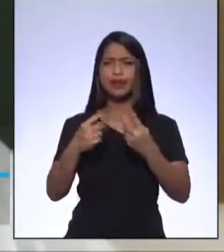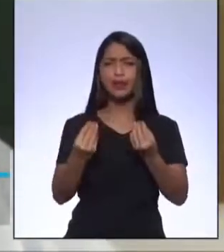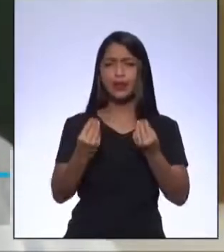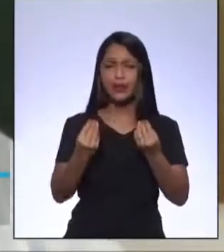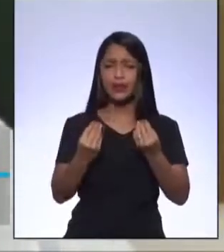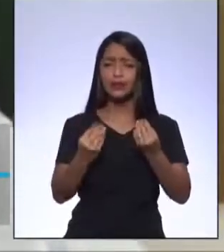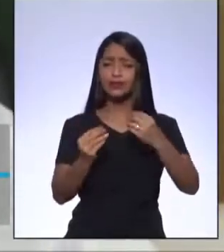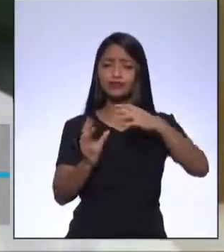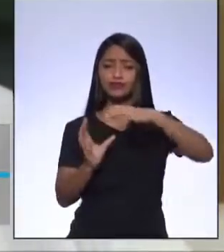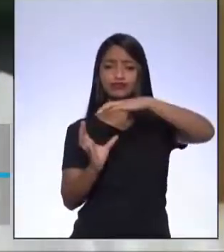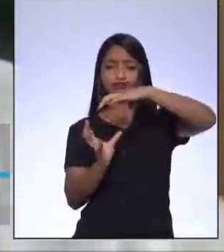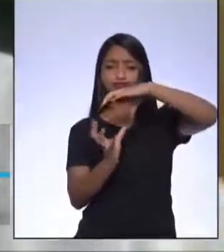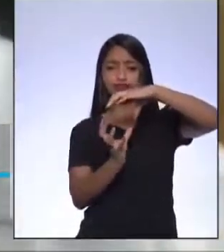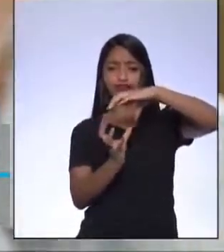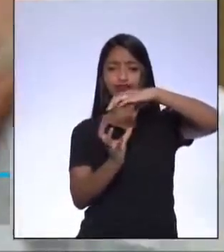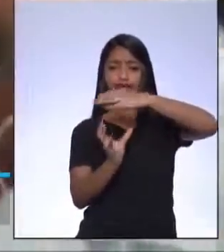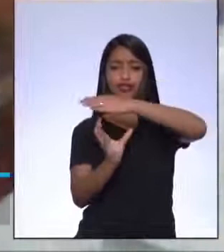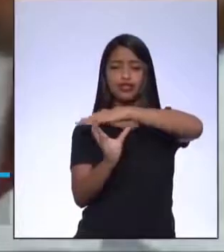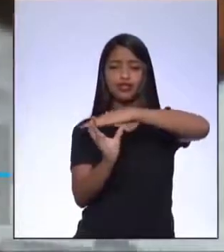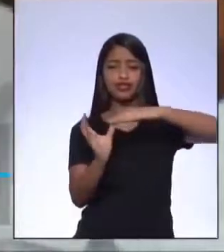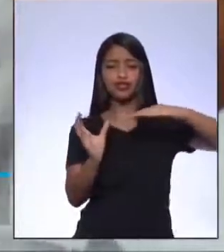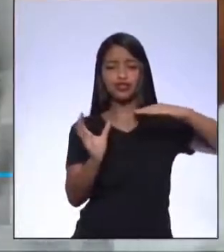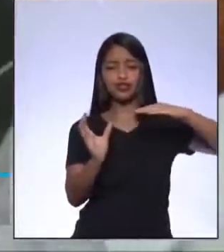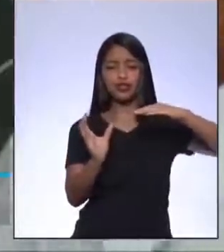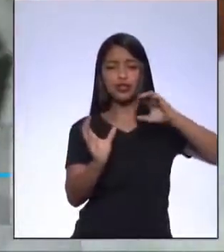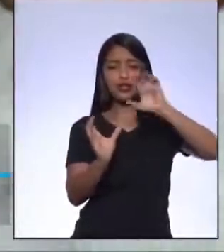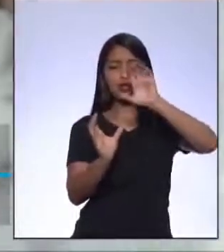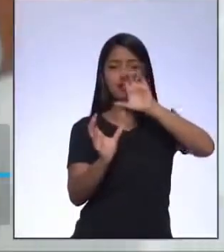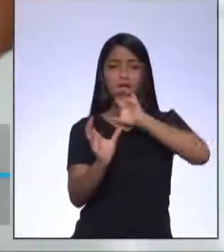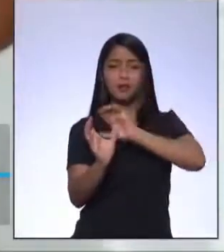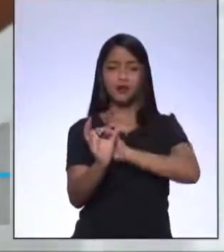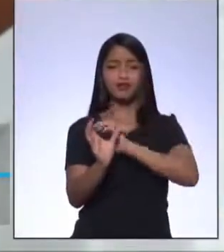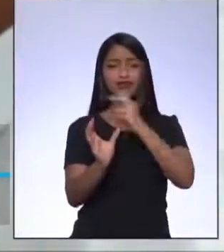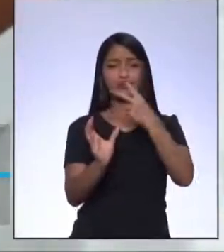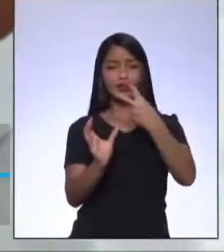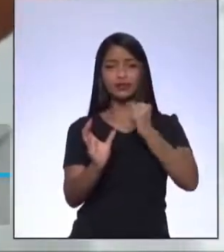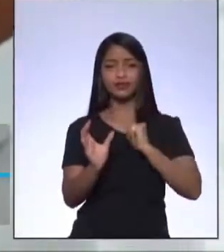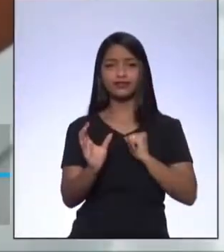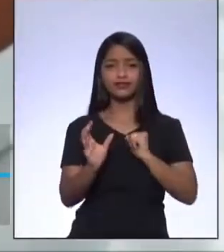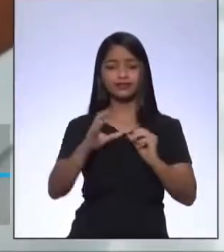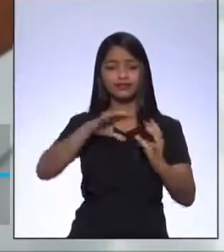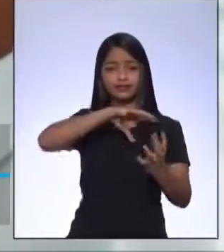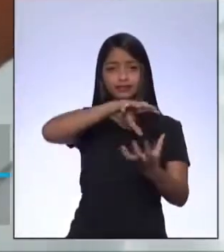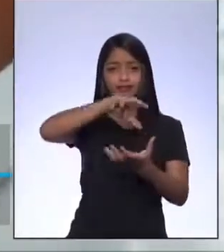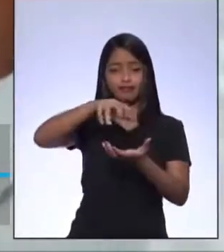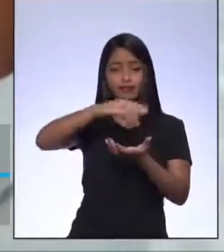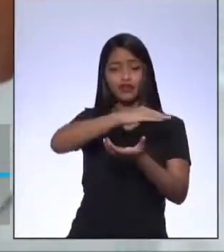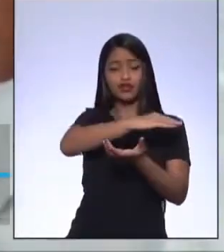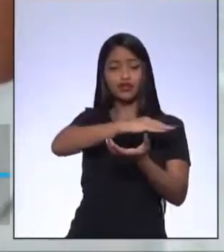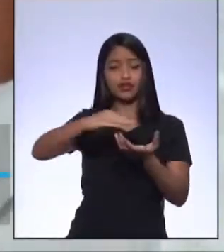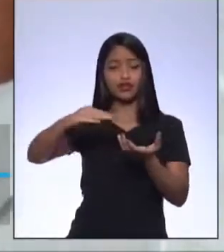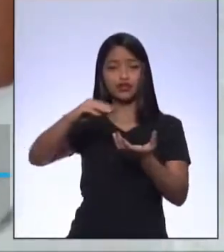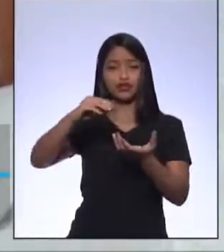Dois hemisférios, tá bom? Então eu vou ter aqui, ó, o hemisfério norte